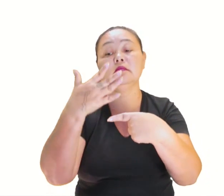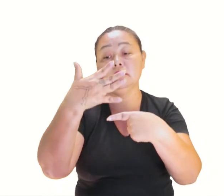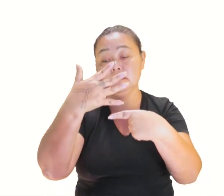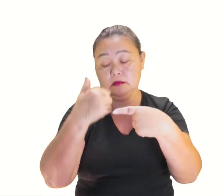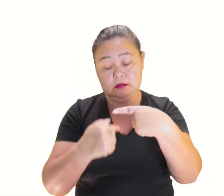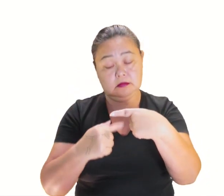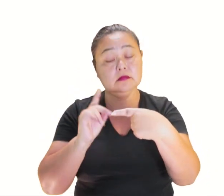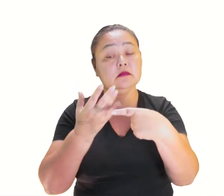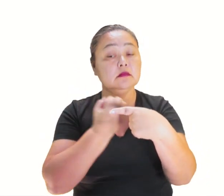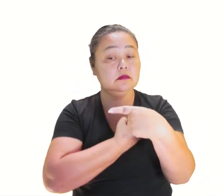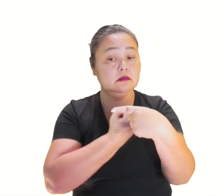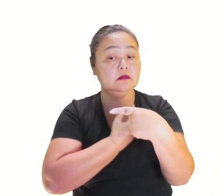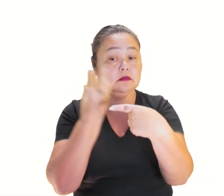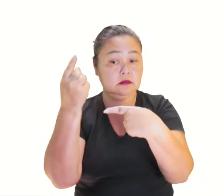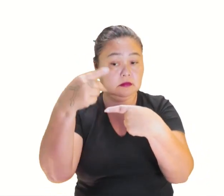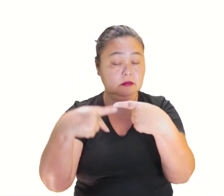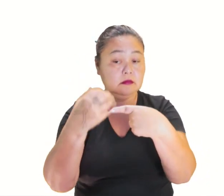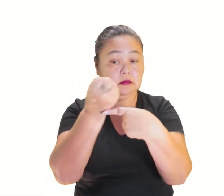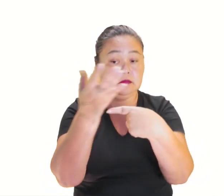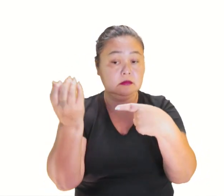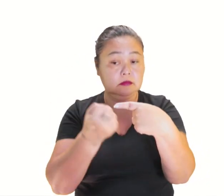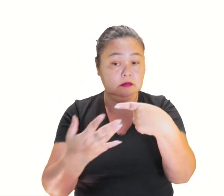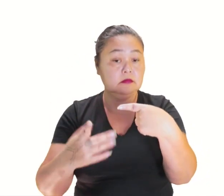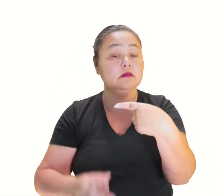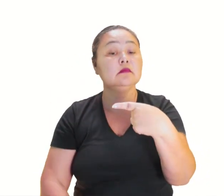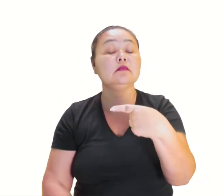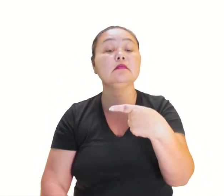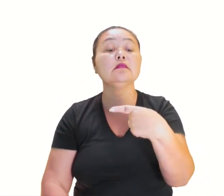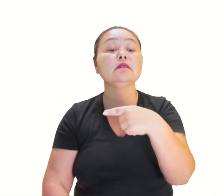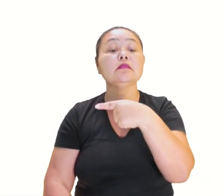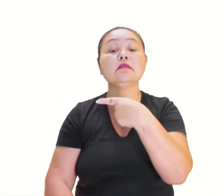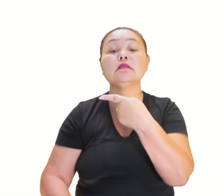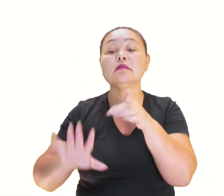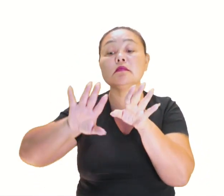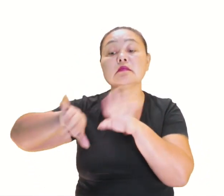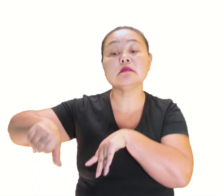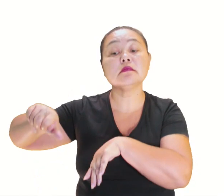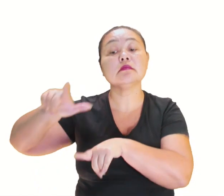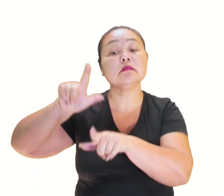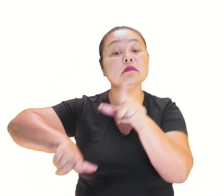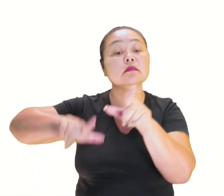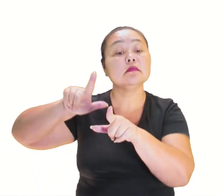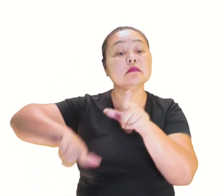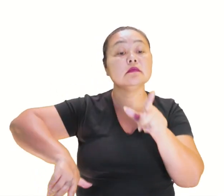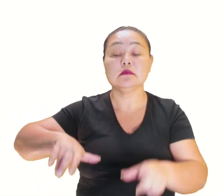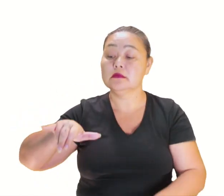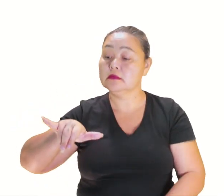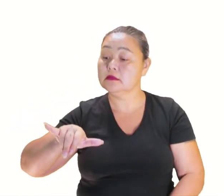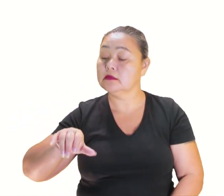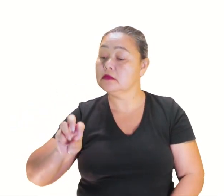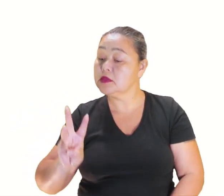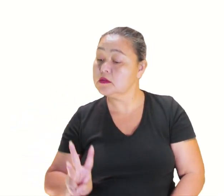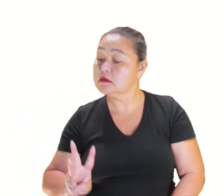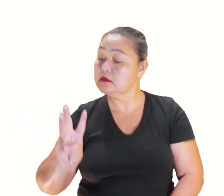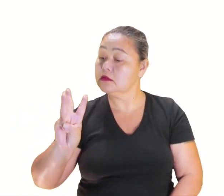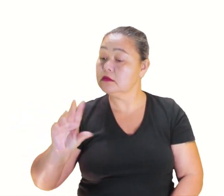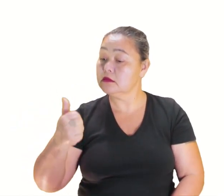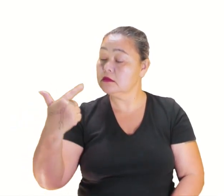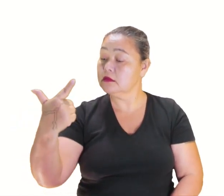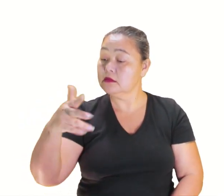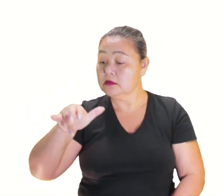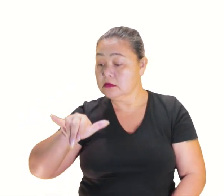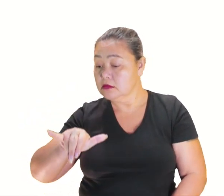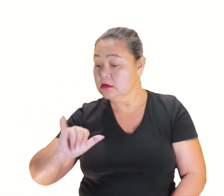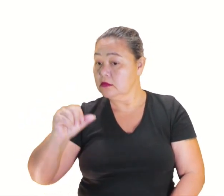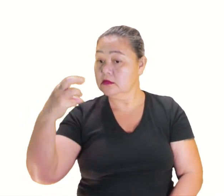coeficiente numérico vai ser a fração 4 sétimos. Quem é a parte literal? W ao quadrado, Y